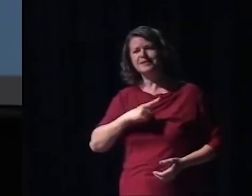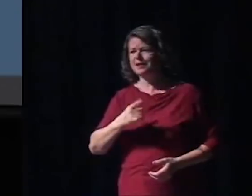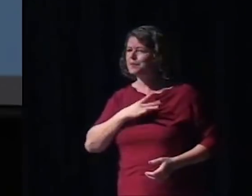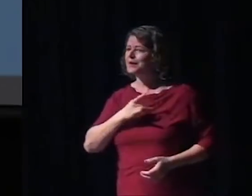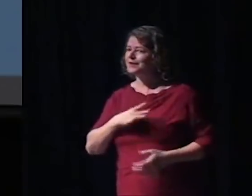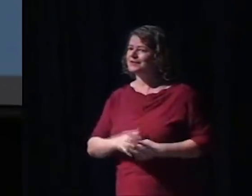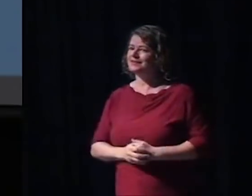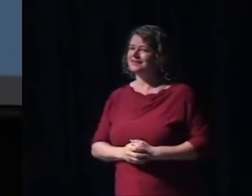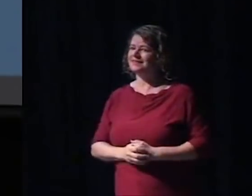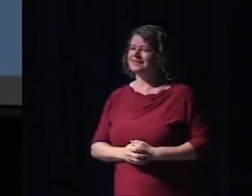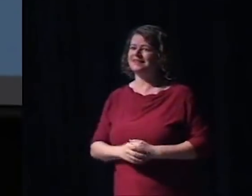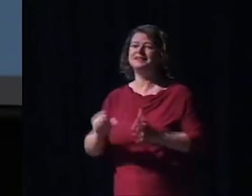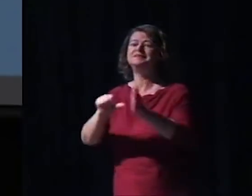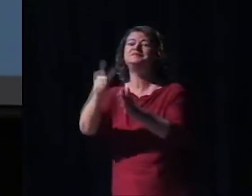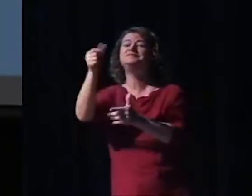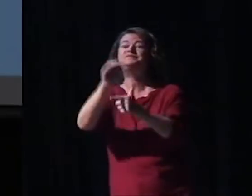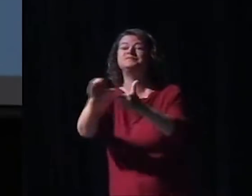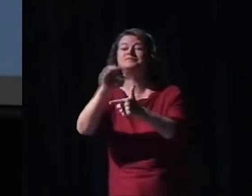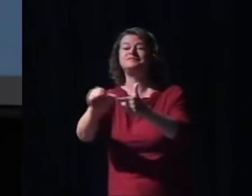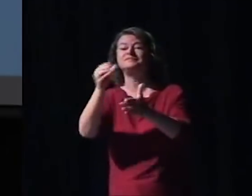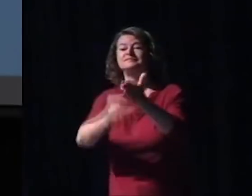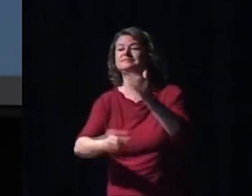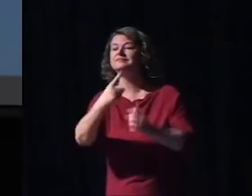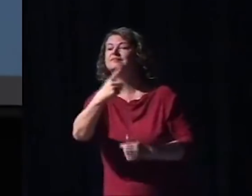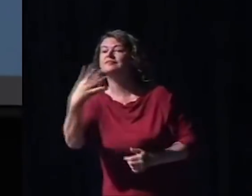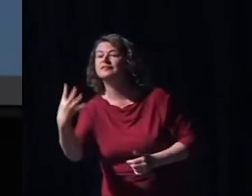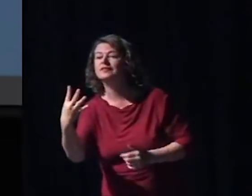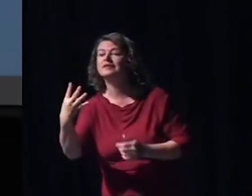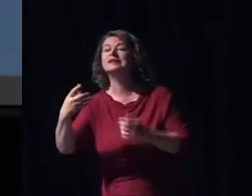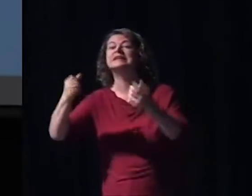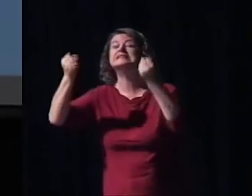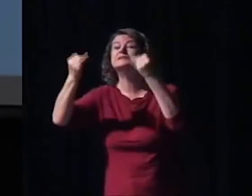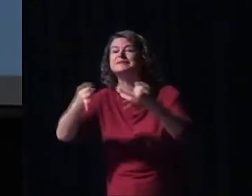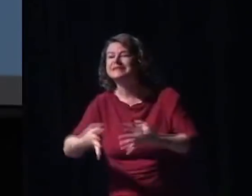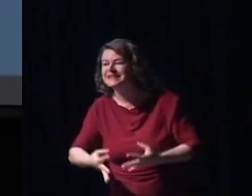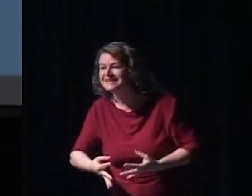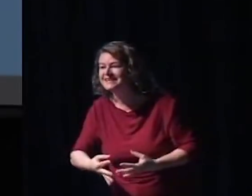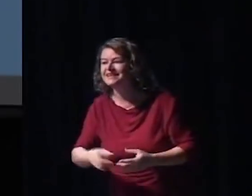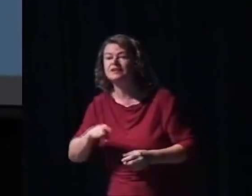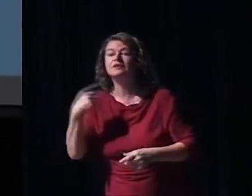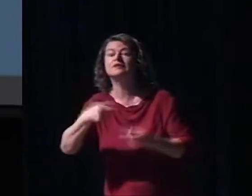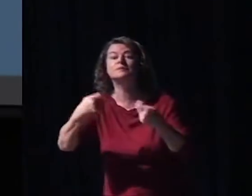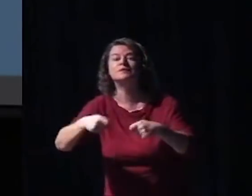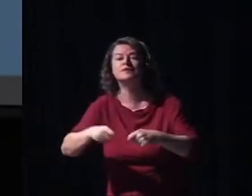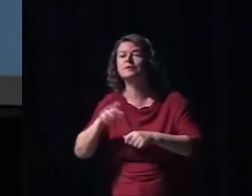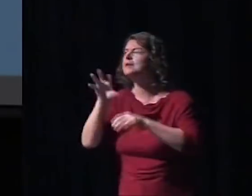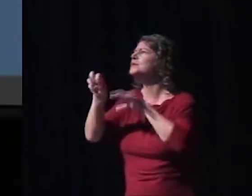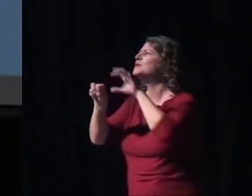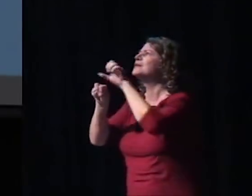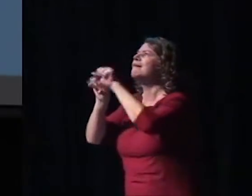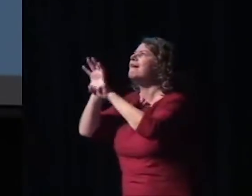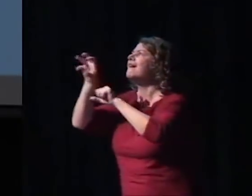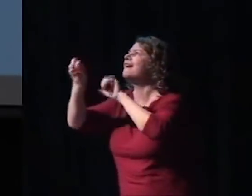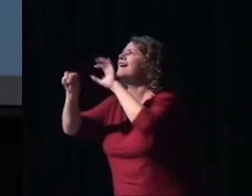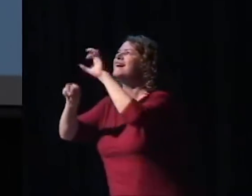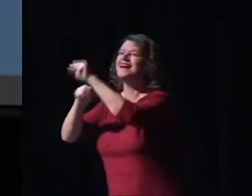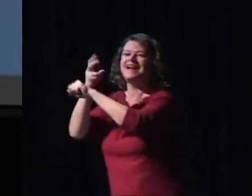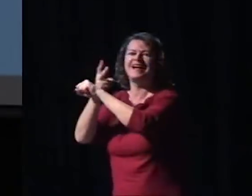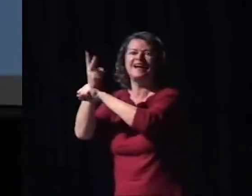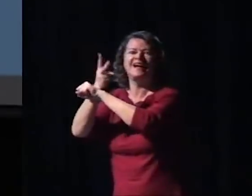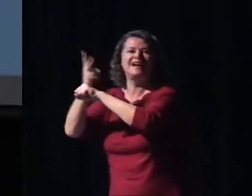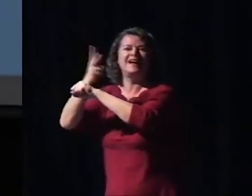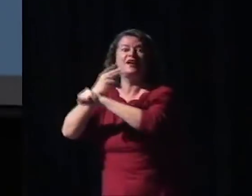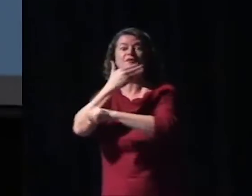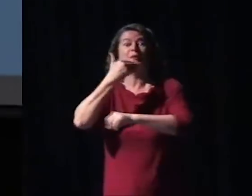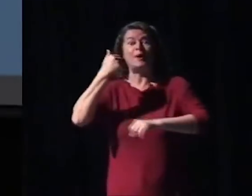1 Coríntios capítulo 14 diz que a gente deve buscar os melhores dons, e esses dons são distribuídos pelo Espírito